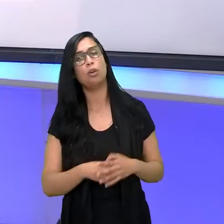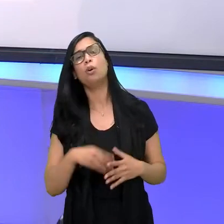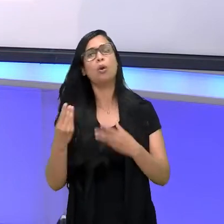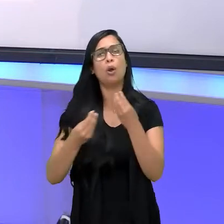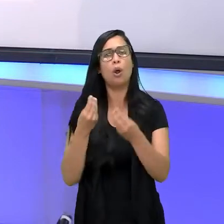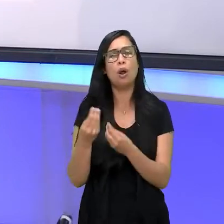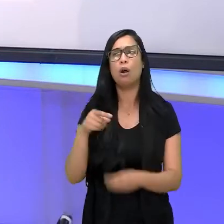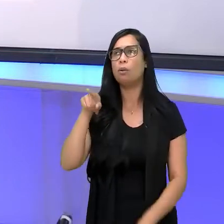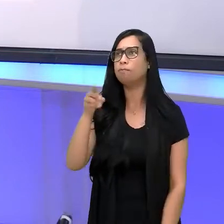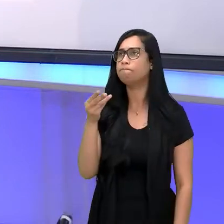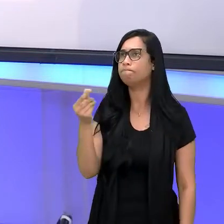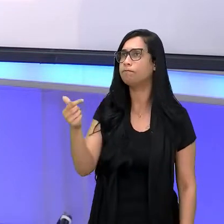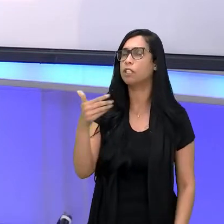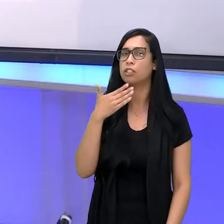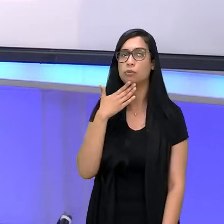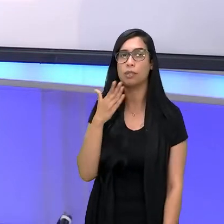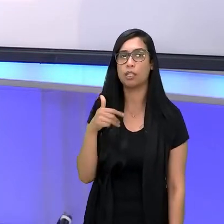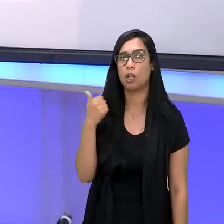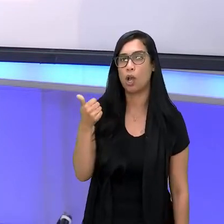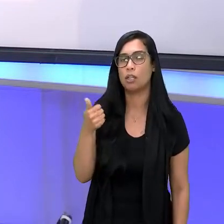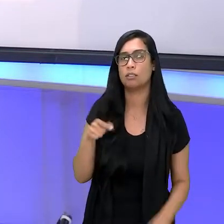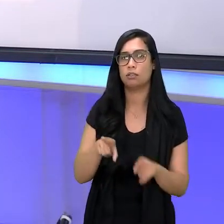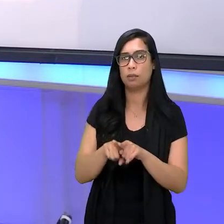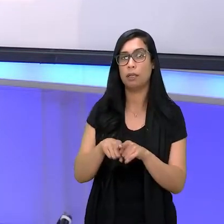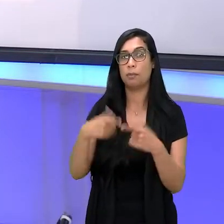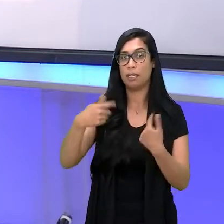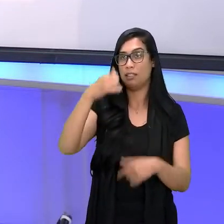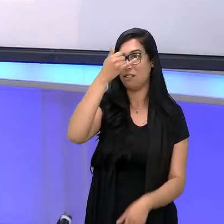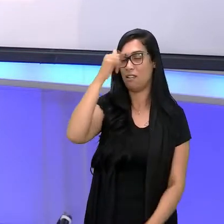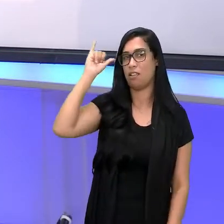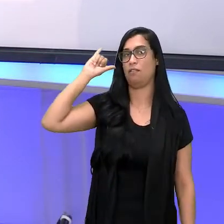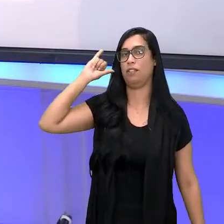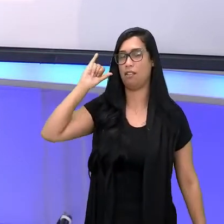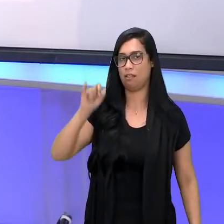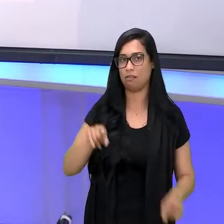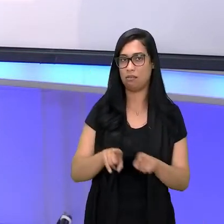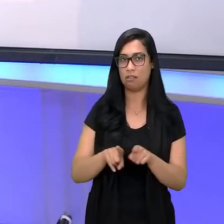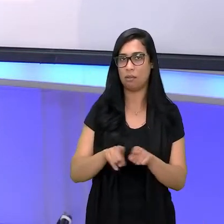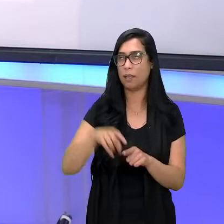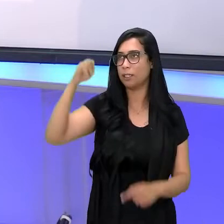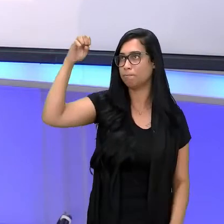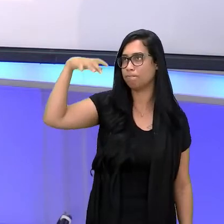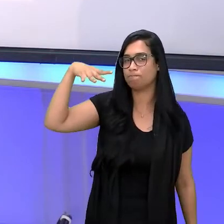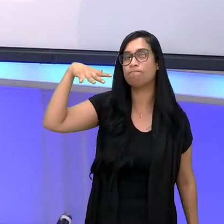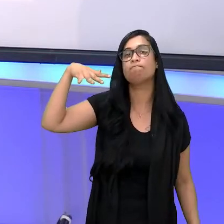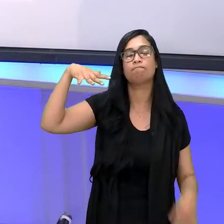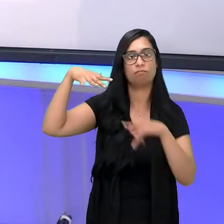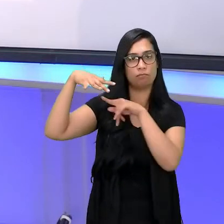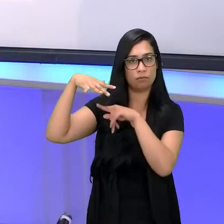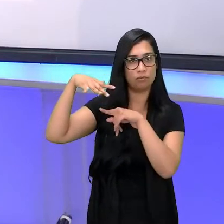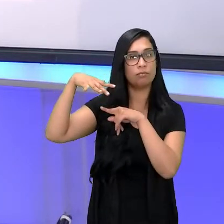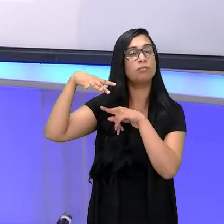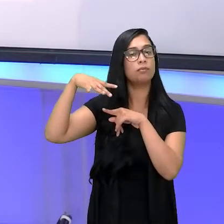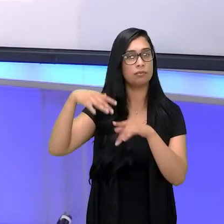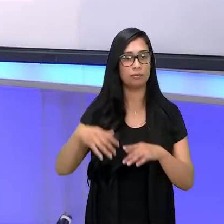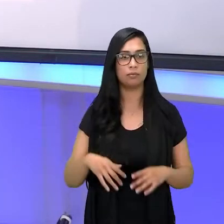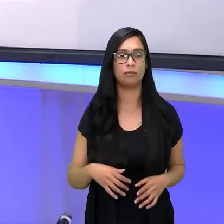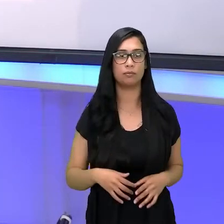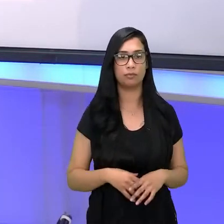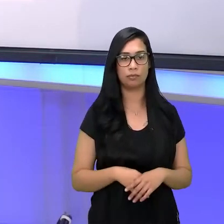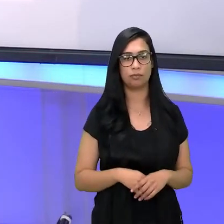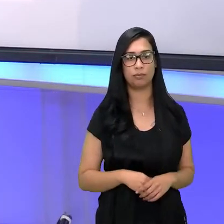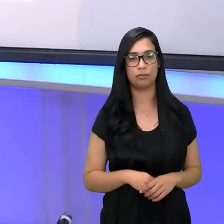né? Você vai ficar mais sustentável se você evitar o uso dessa lâmpada. Além do mais, ela dura pouco tempo, tá certo?